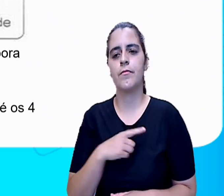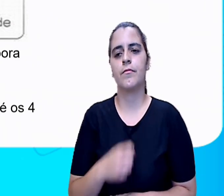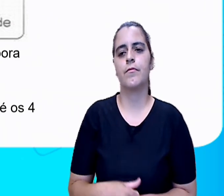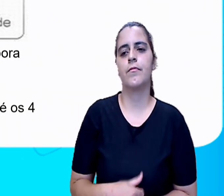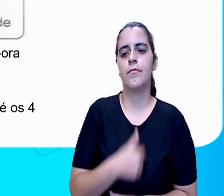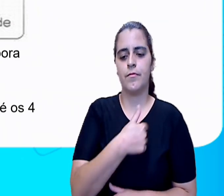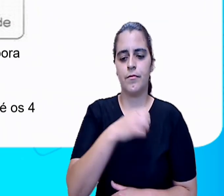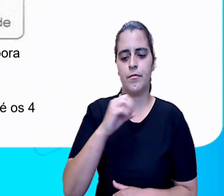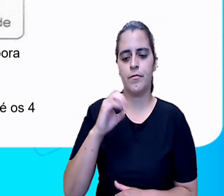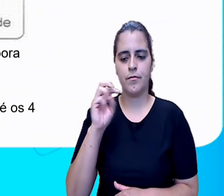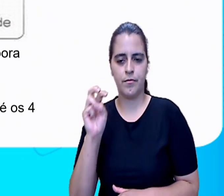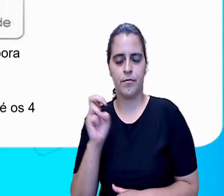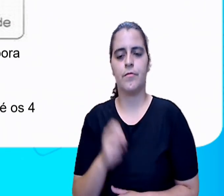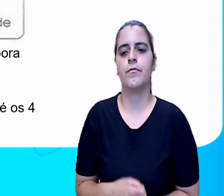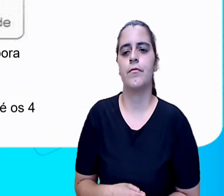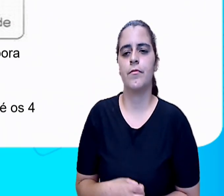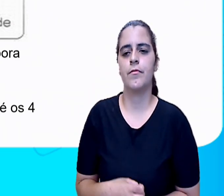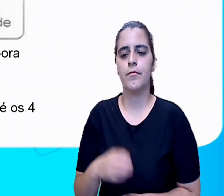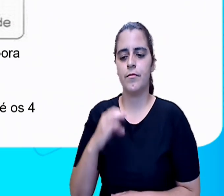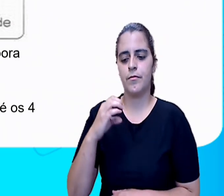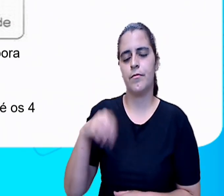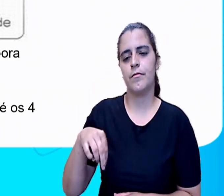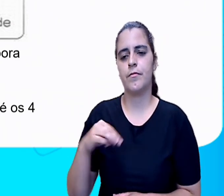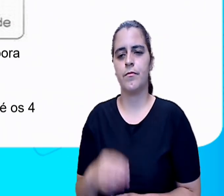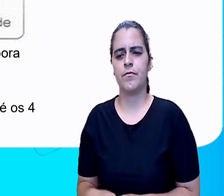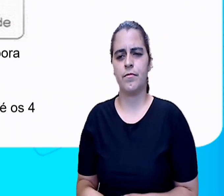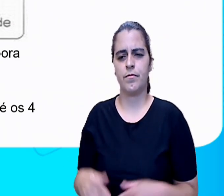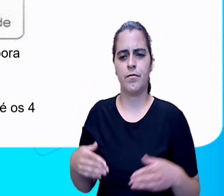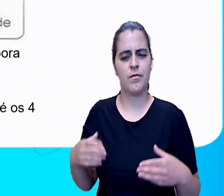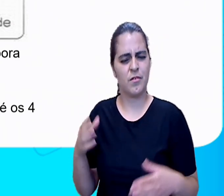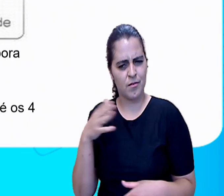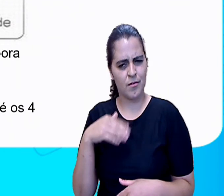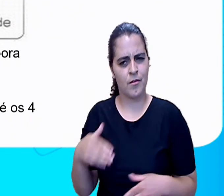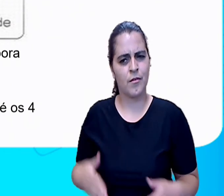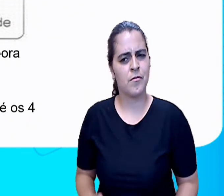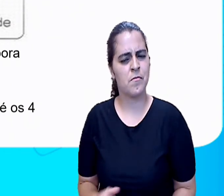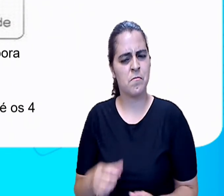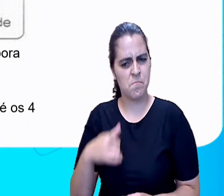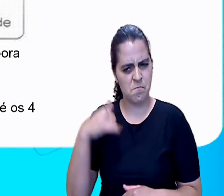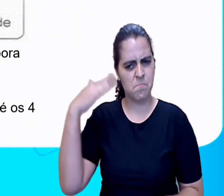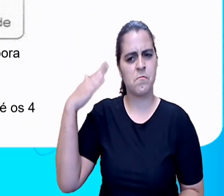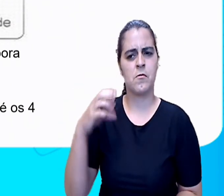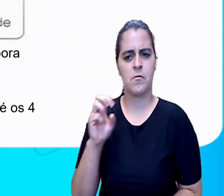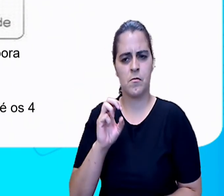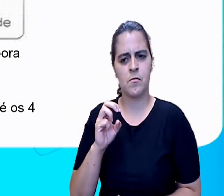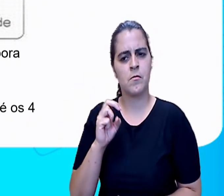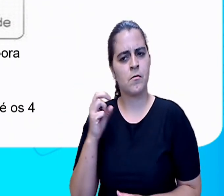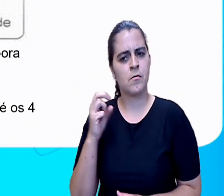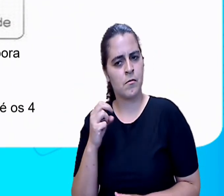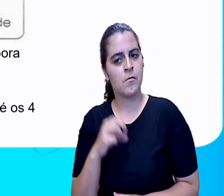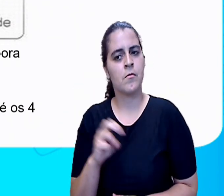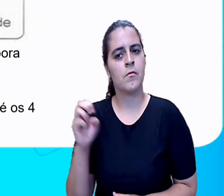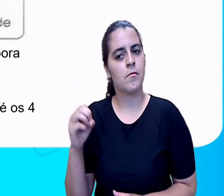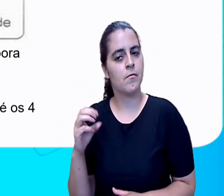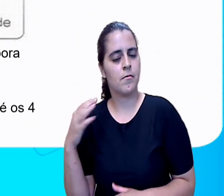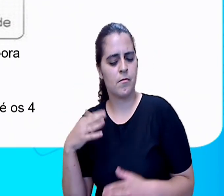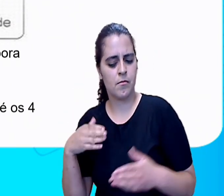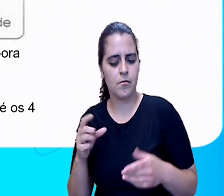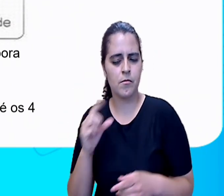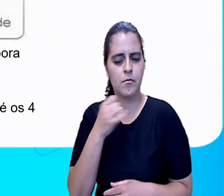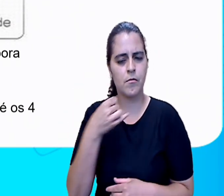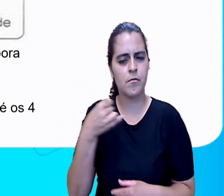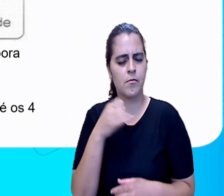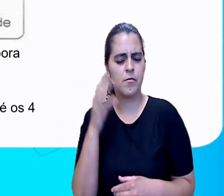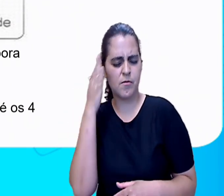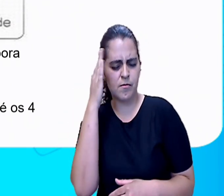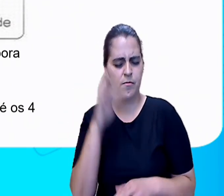105 centímetros. E ao nascimento ela nasceu bem grande, né? Com 50. Nós vamos diminuir para saber